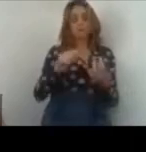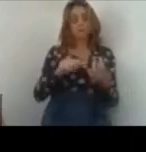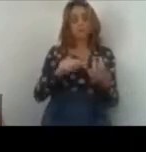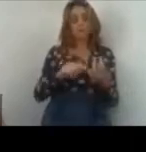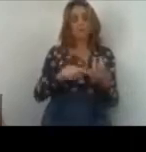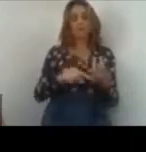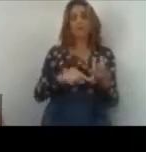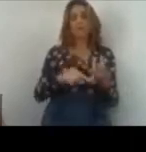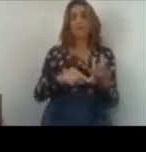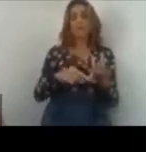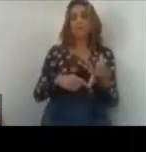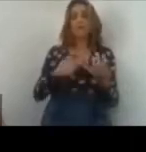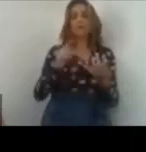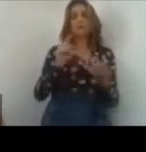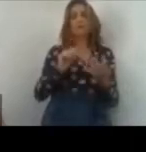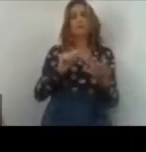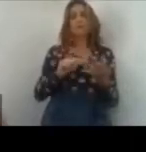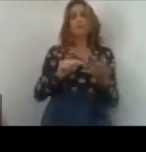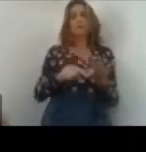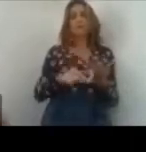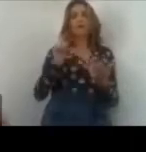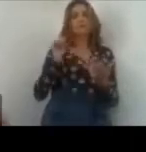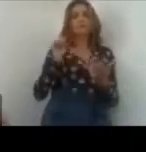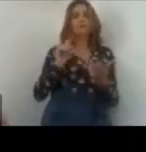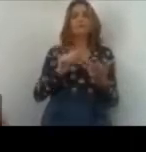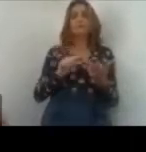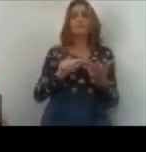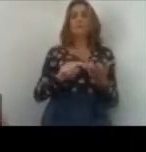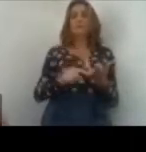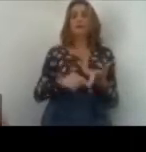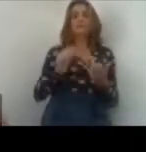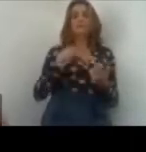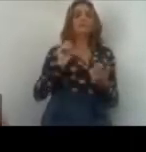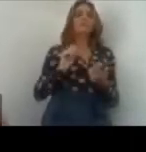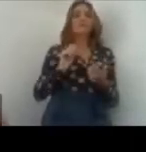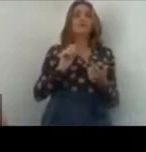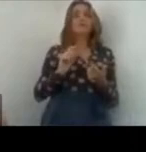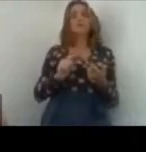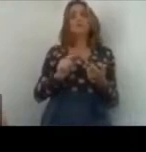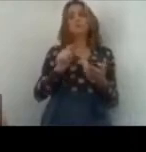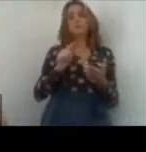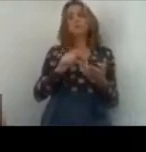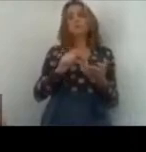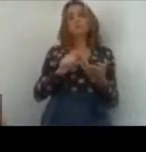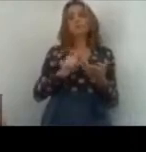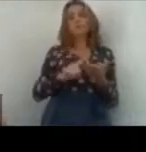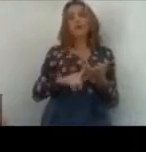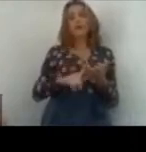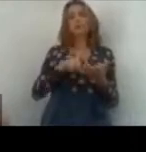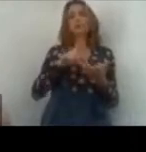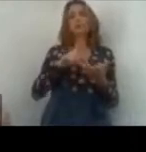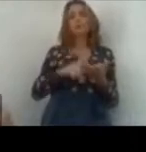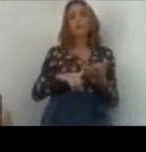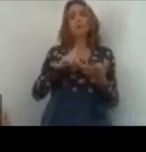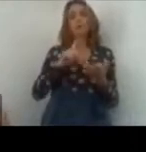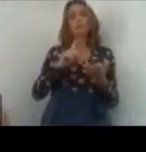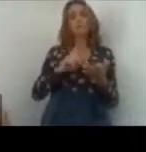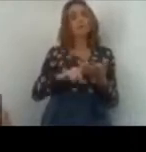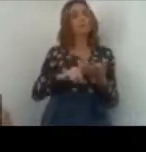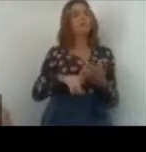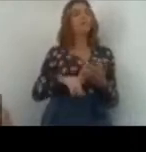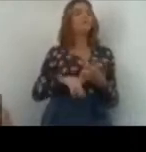A prevalência é maior em que sexo, em que raça, em que idade, esse tipo de dado